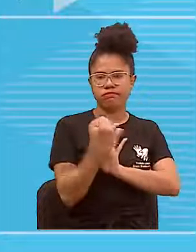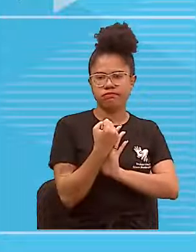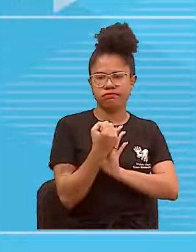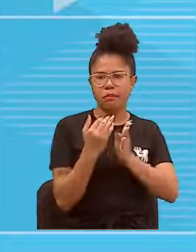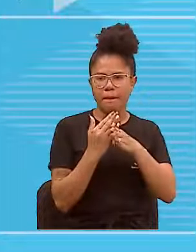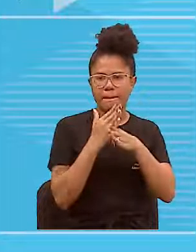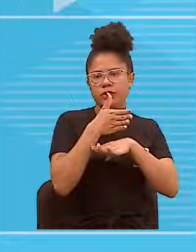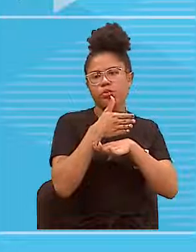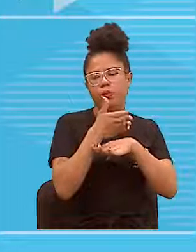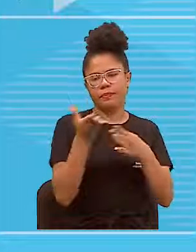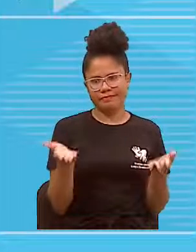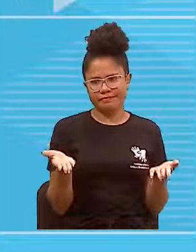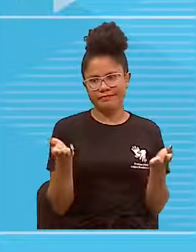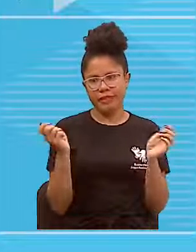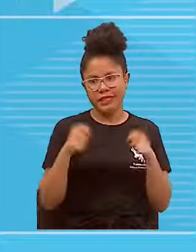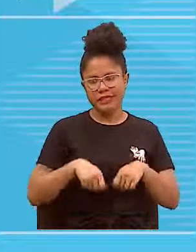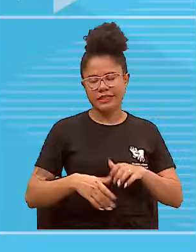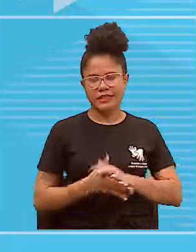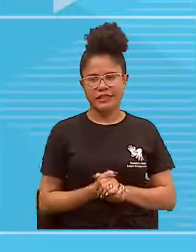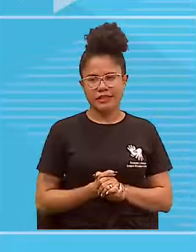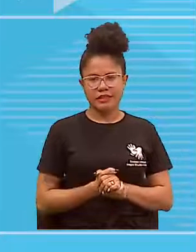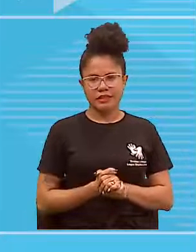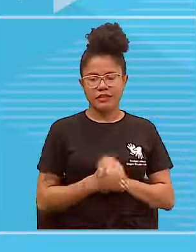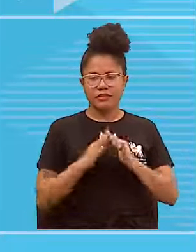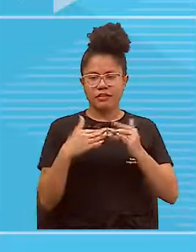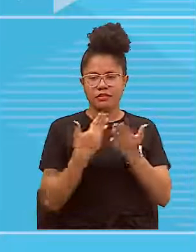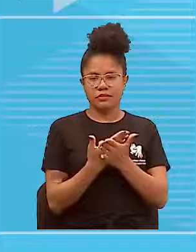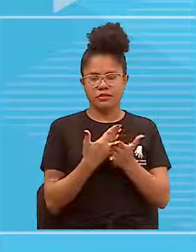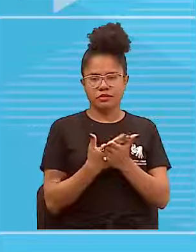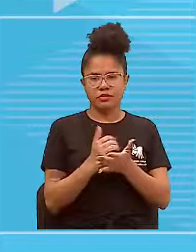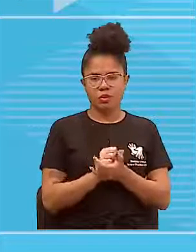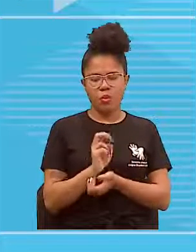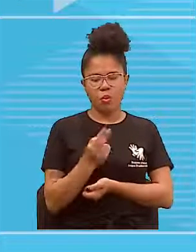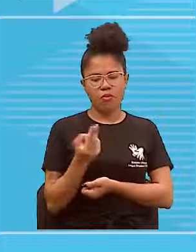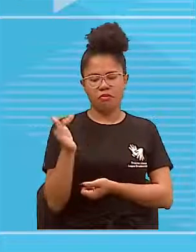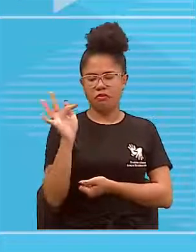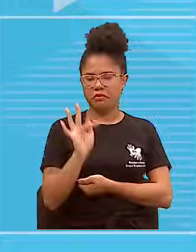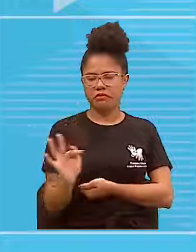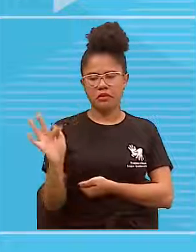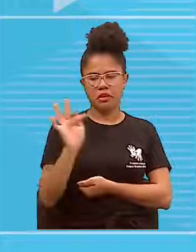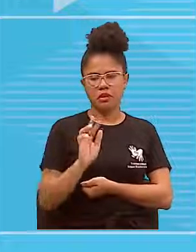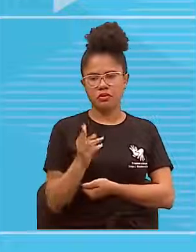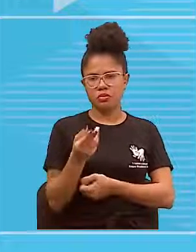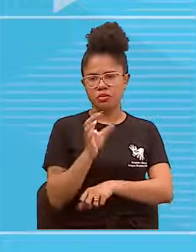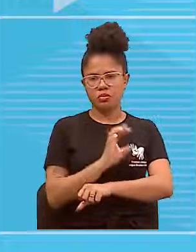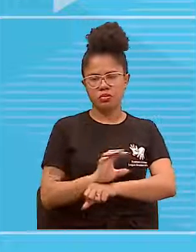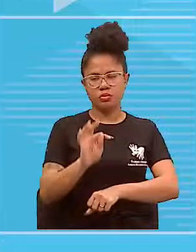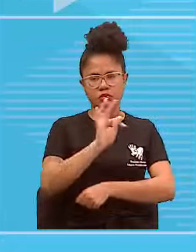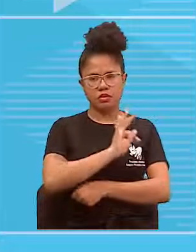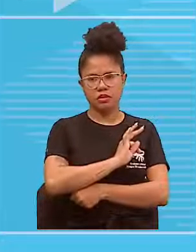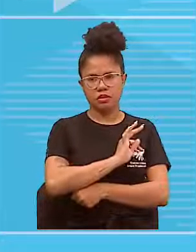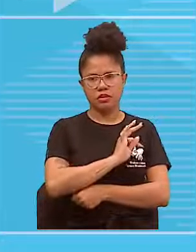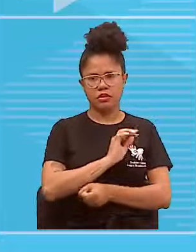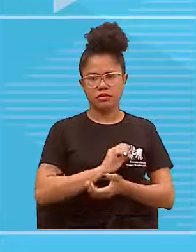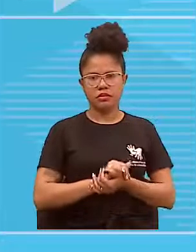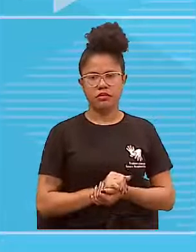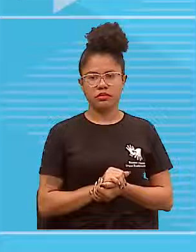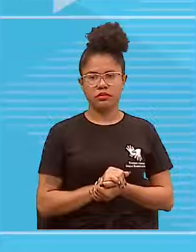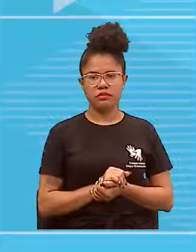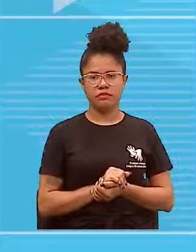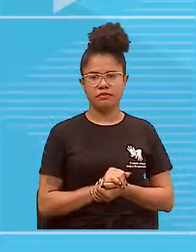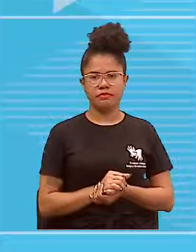aprovativa. Dentro de uma escola, de uma faculdade ou de um curso técnico, geralmente a